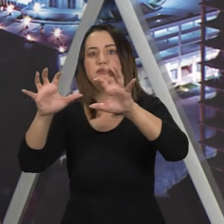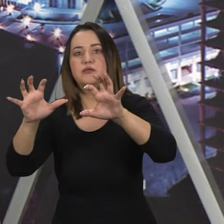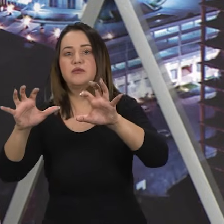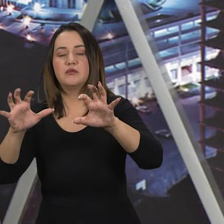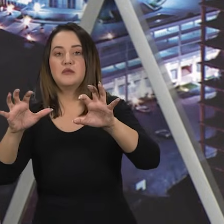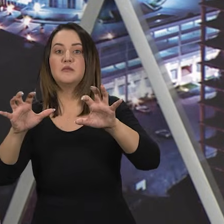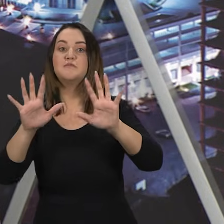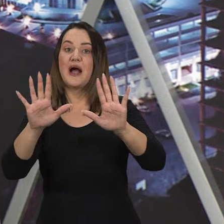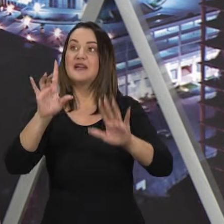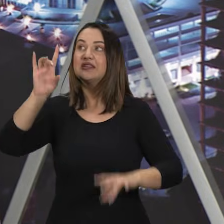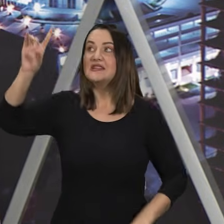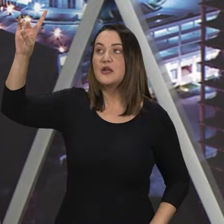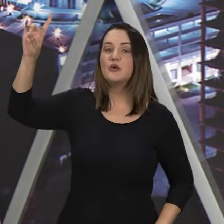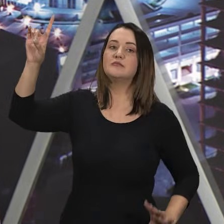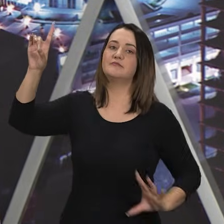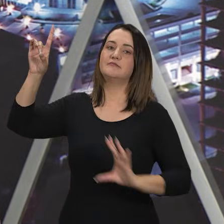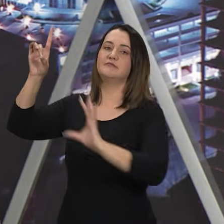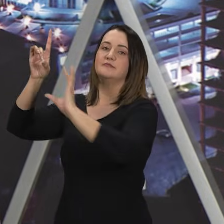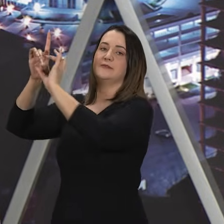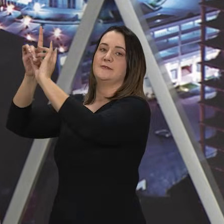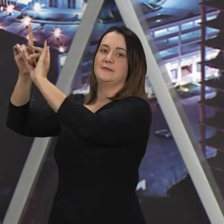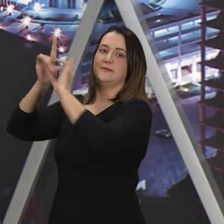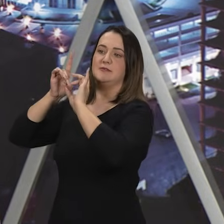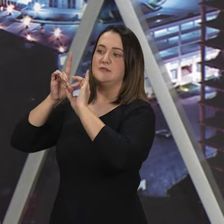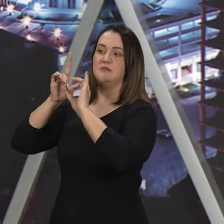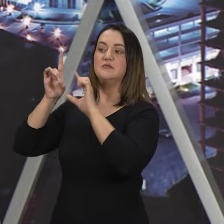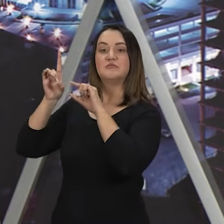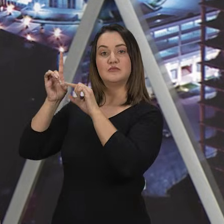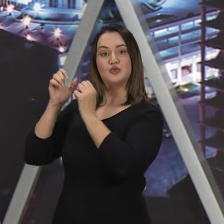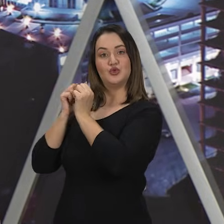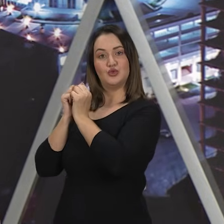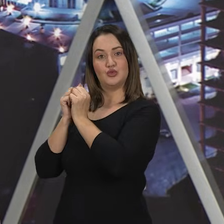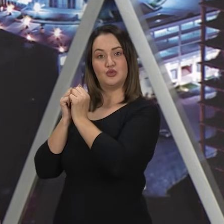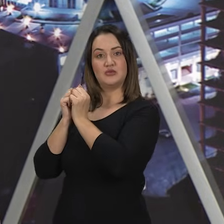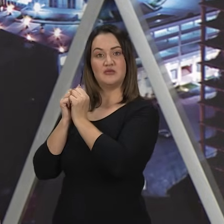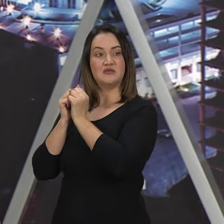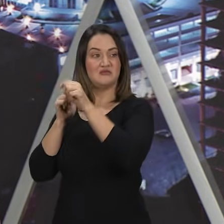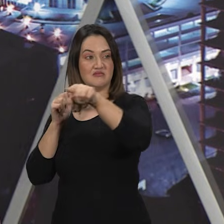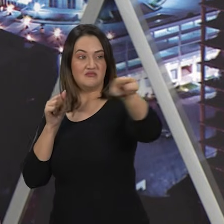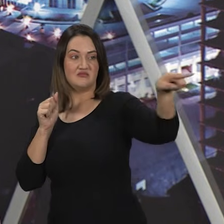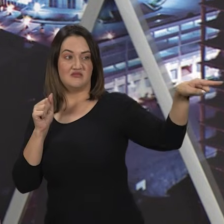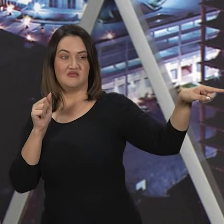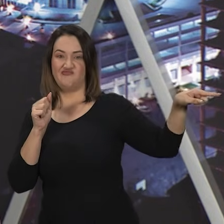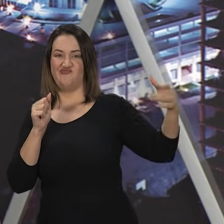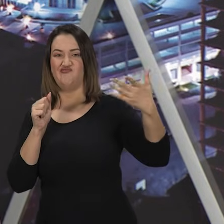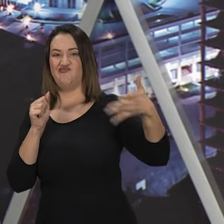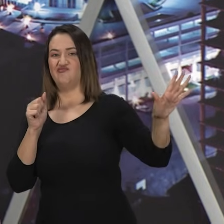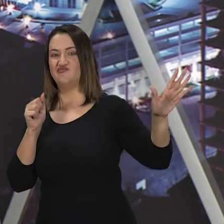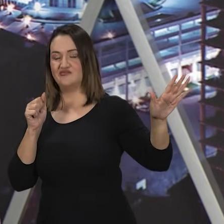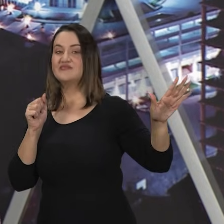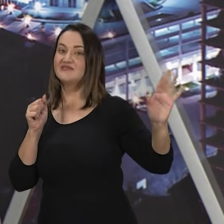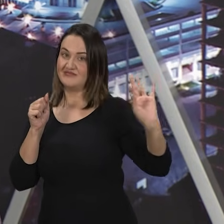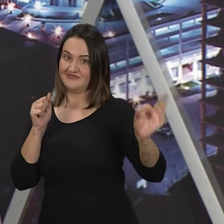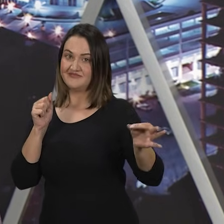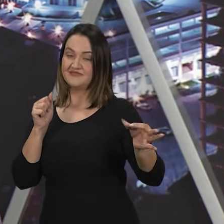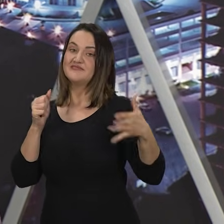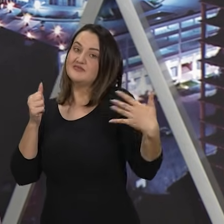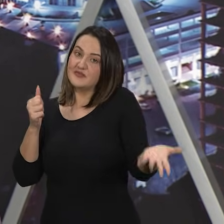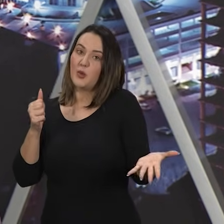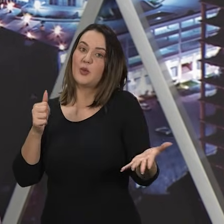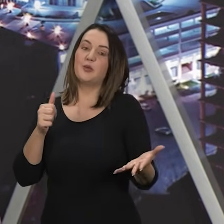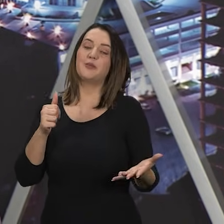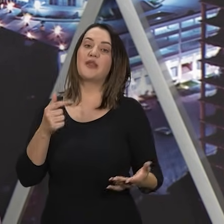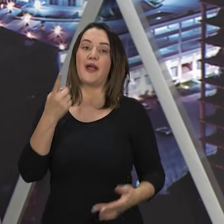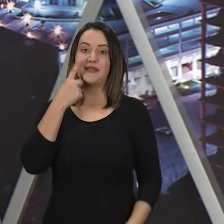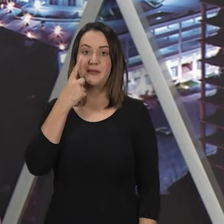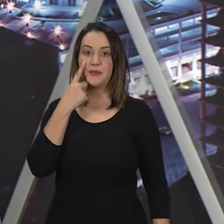mas Deus está com você. E se Deus é por nós, quem será contra nós? Ninguém. Então